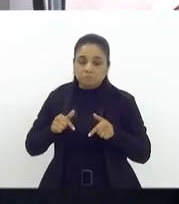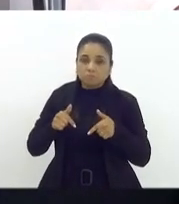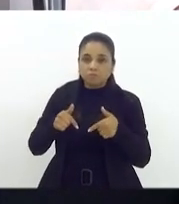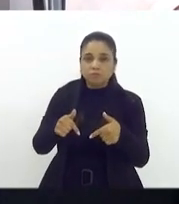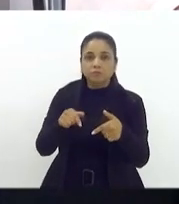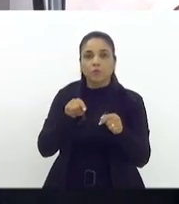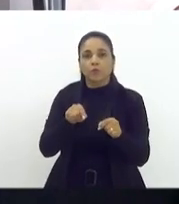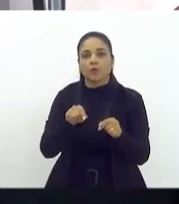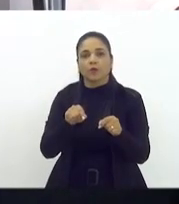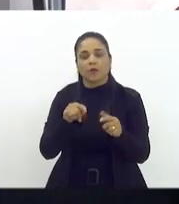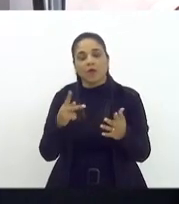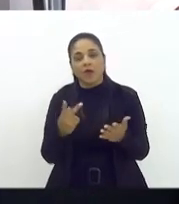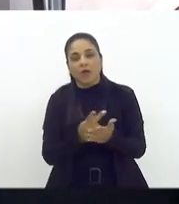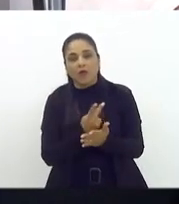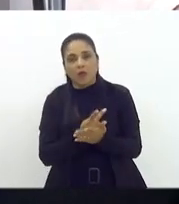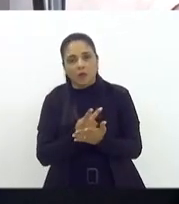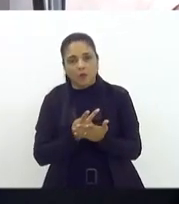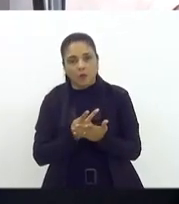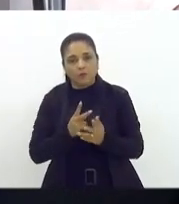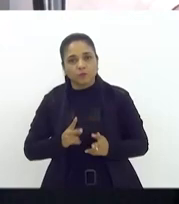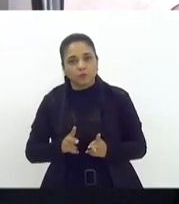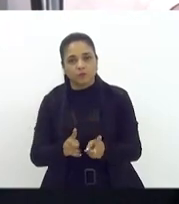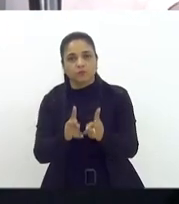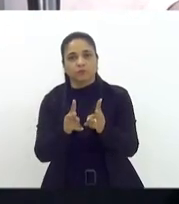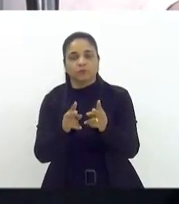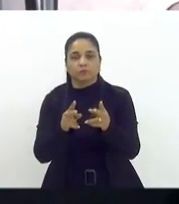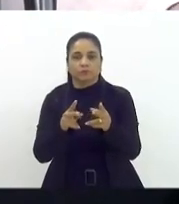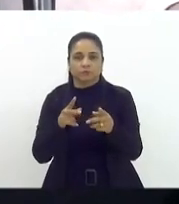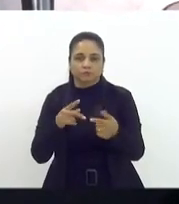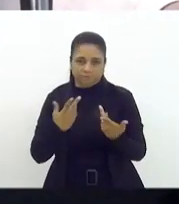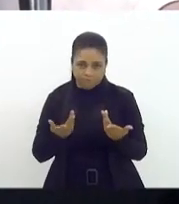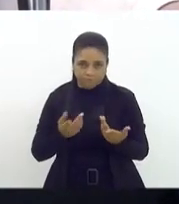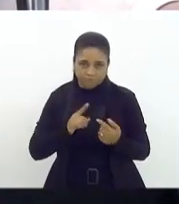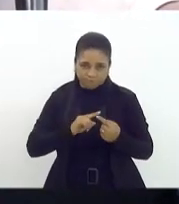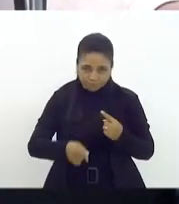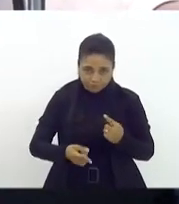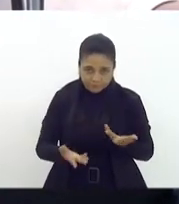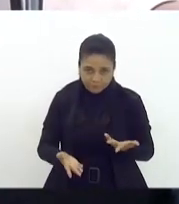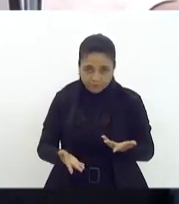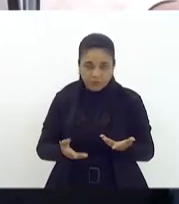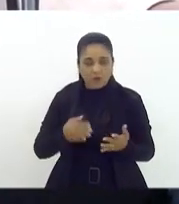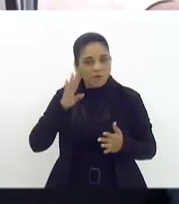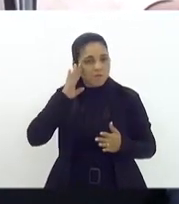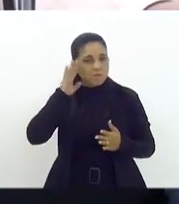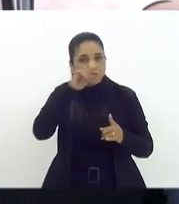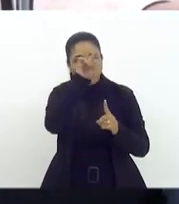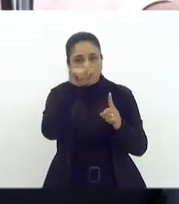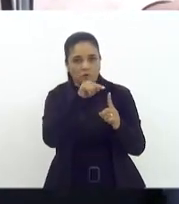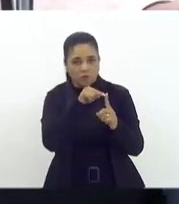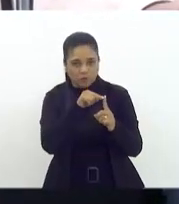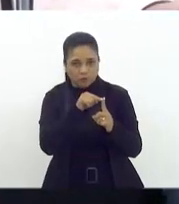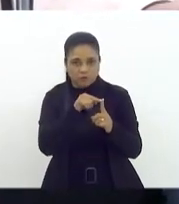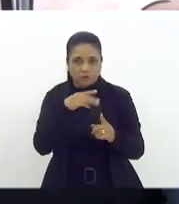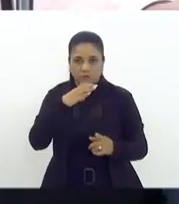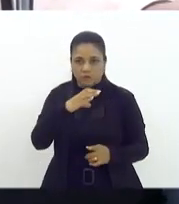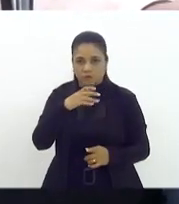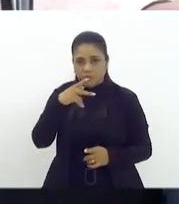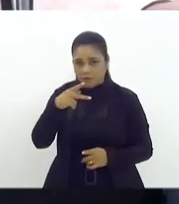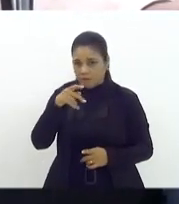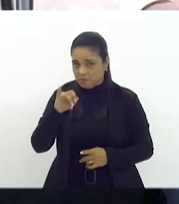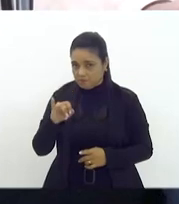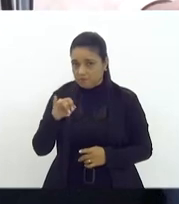para que esses erros não continuem ocorrendo Então esse é um dos principais objetivos dessa CPI